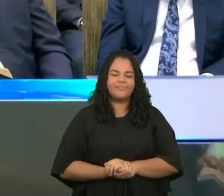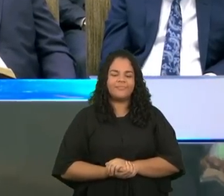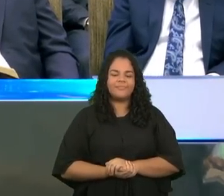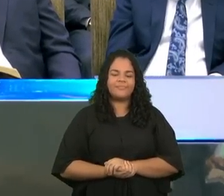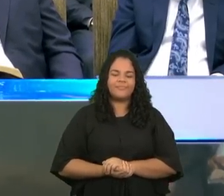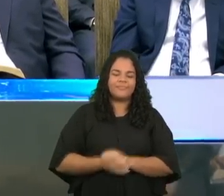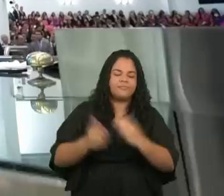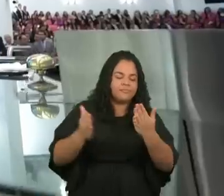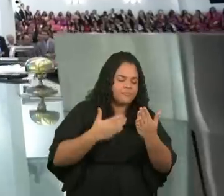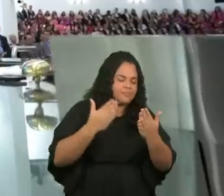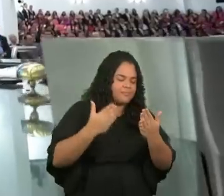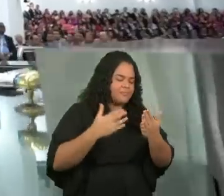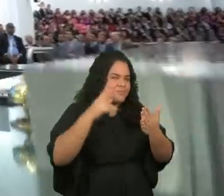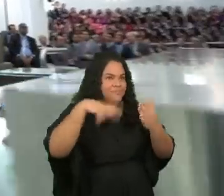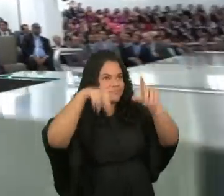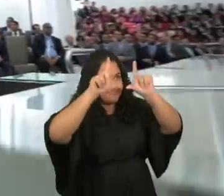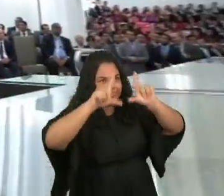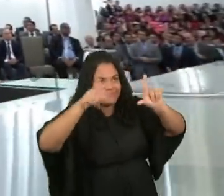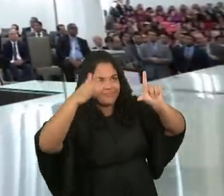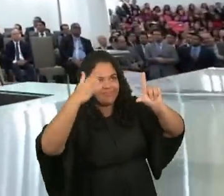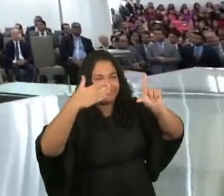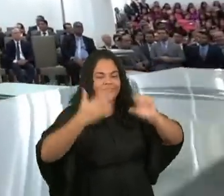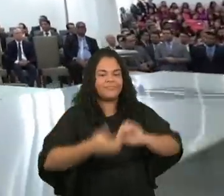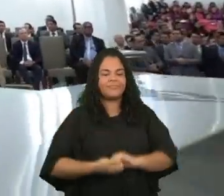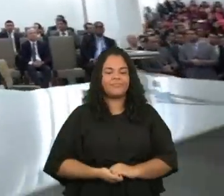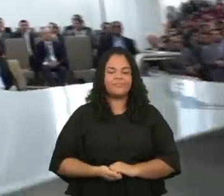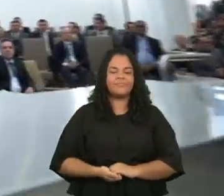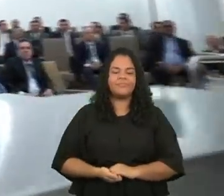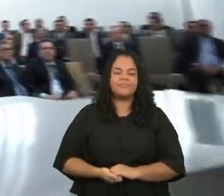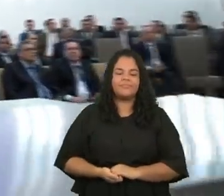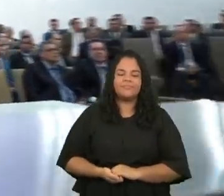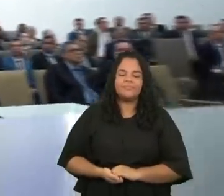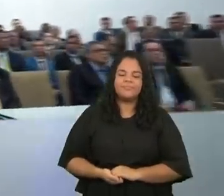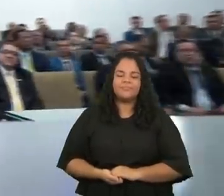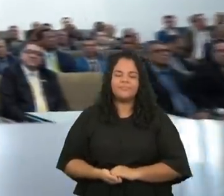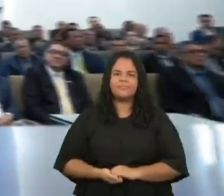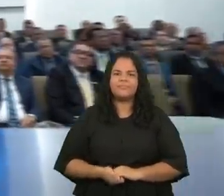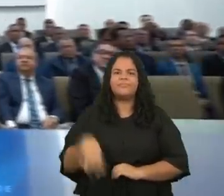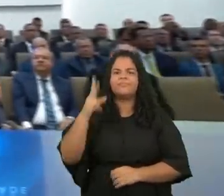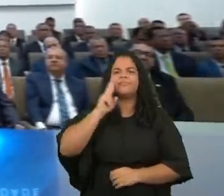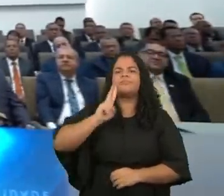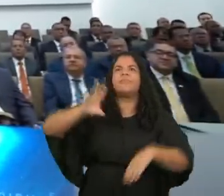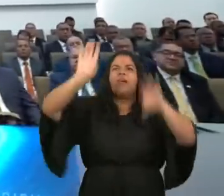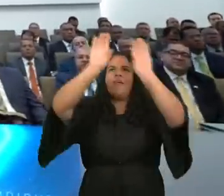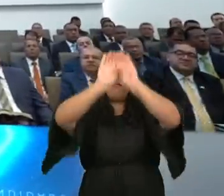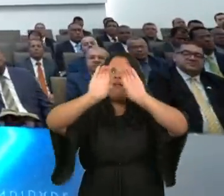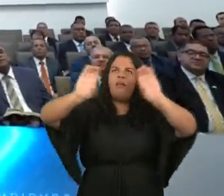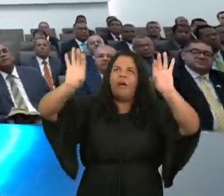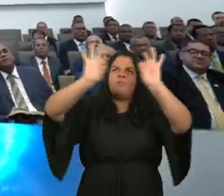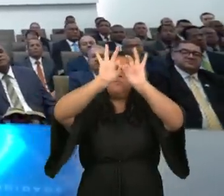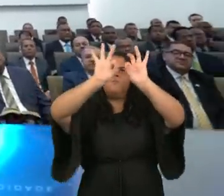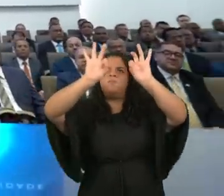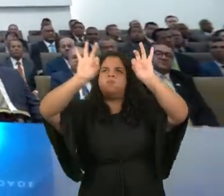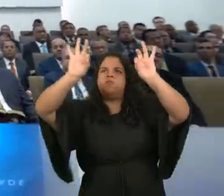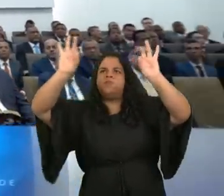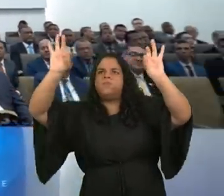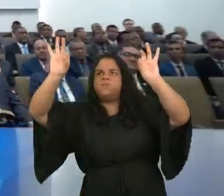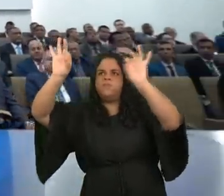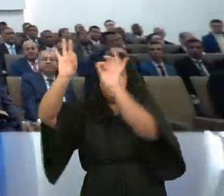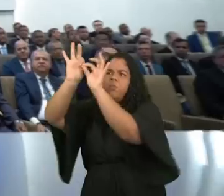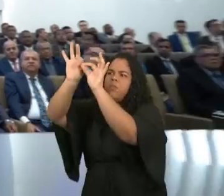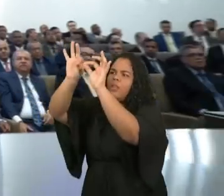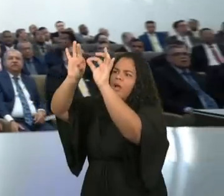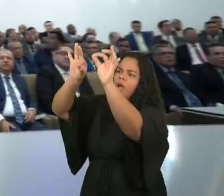o espaço, ele existe dessa forma: largura, altura e profundidade. Leia